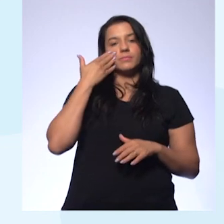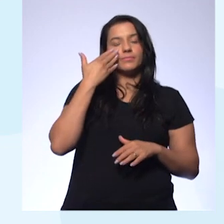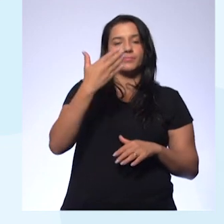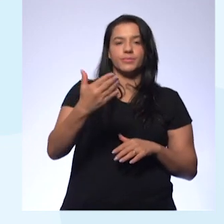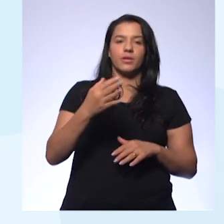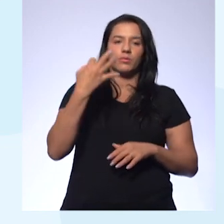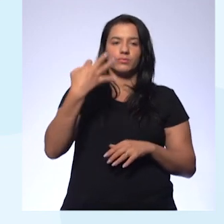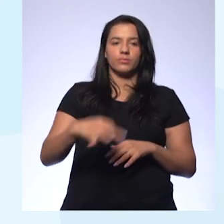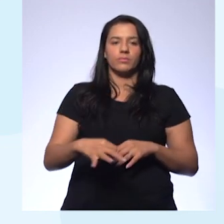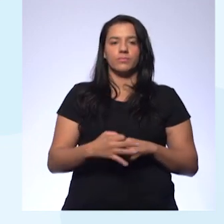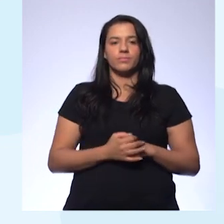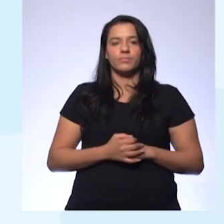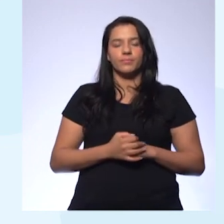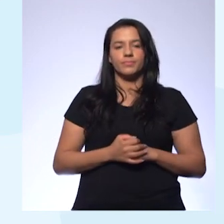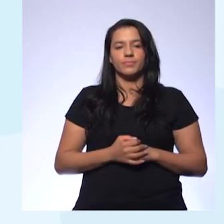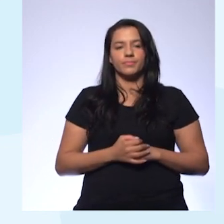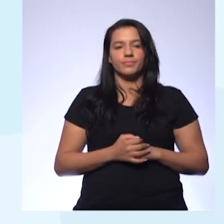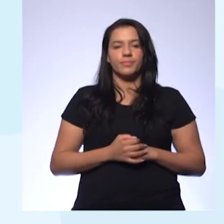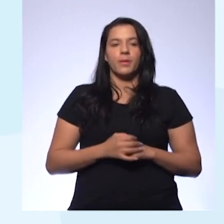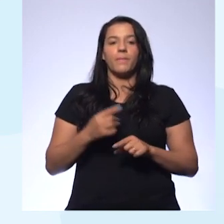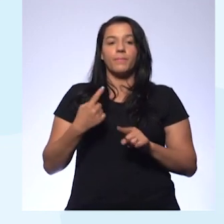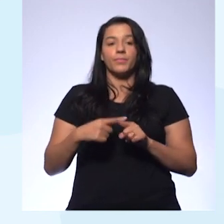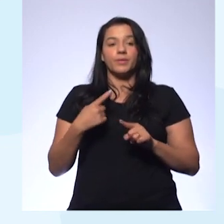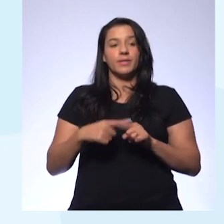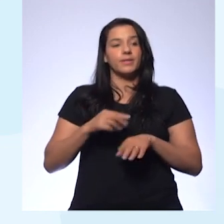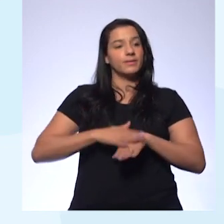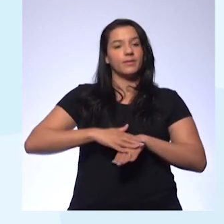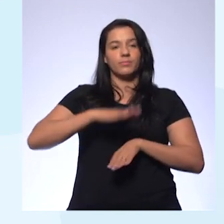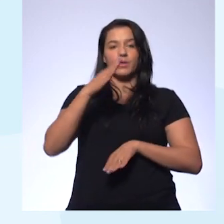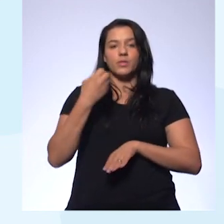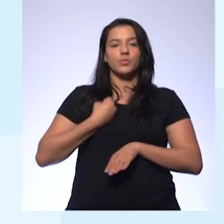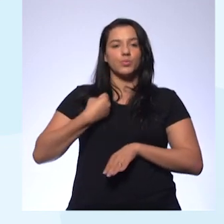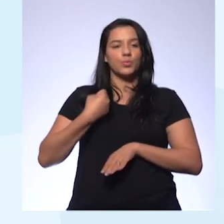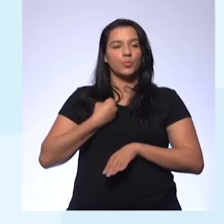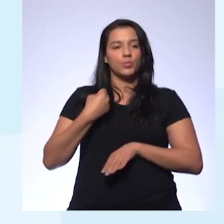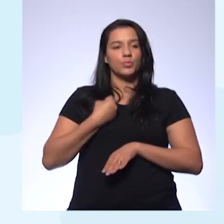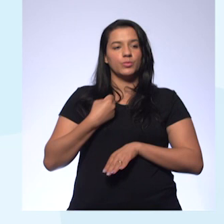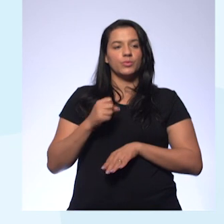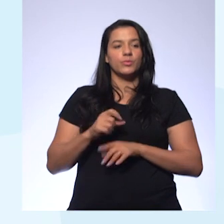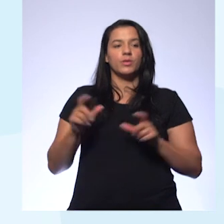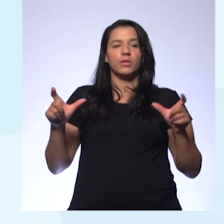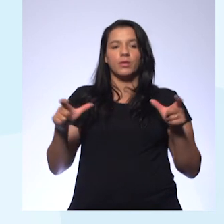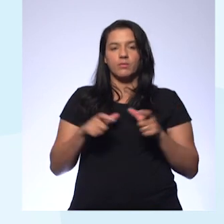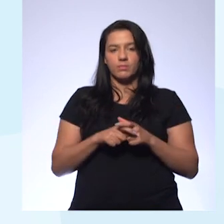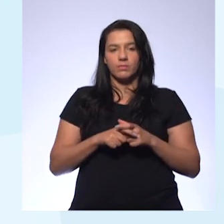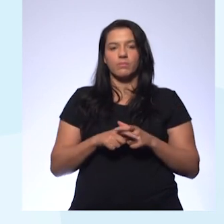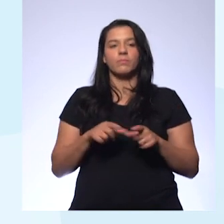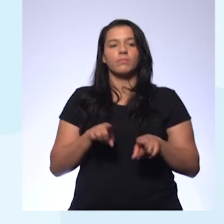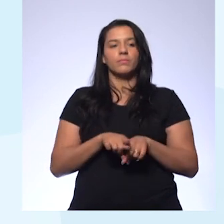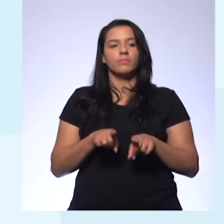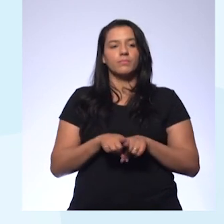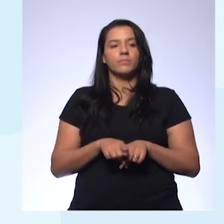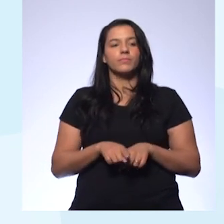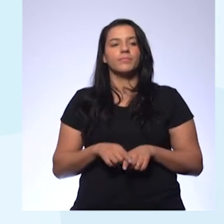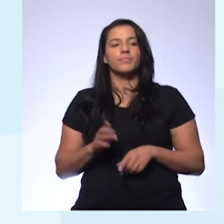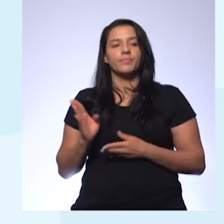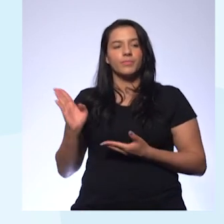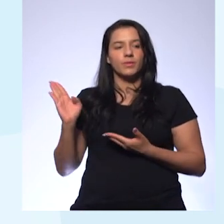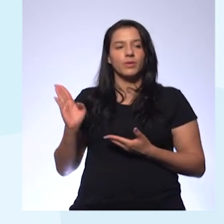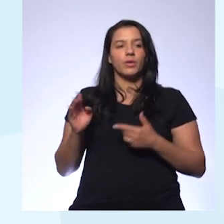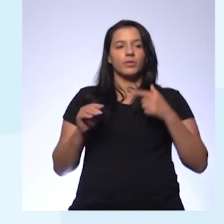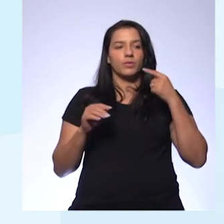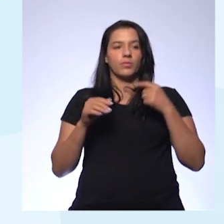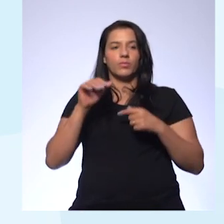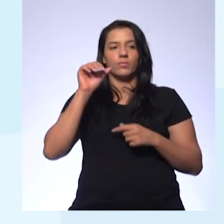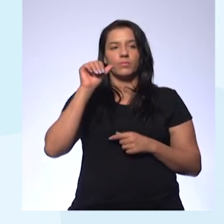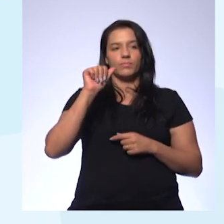é o correto, perfeito? Porque ele tem mais números de ramificação, cadê é menor, porque, ó, tanto o B, o